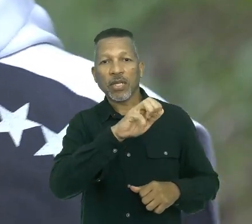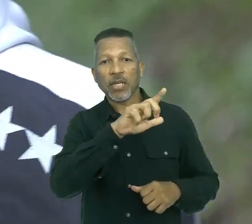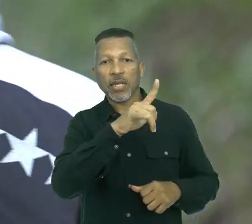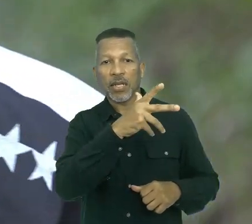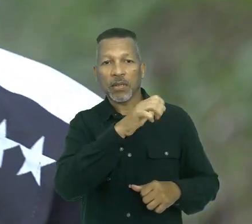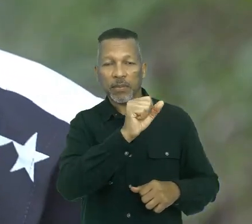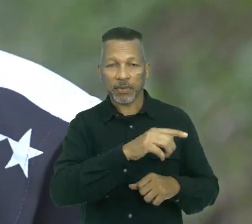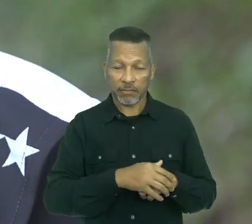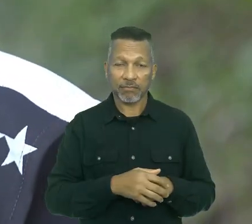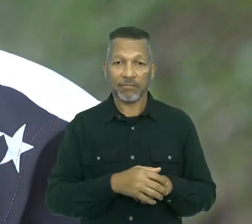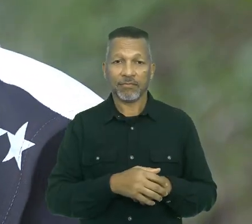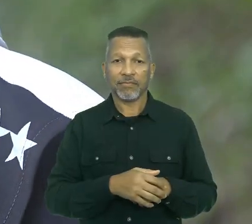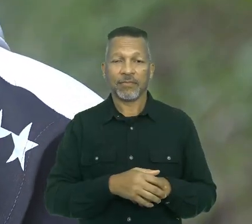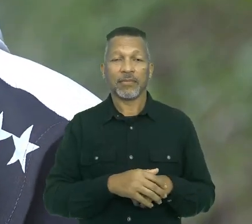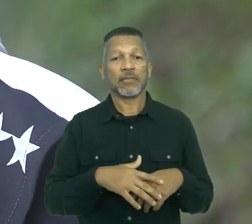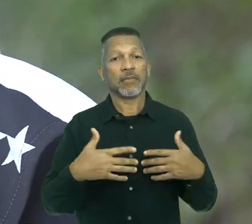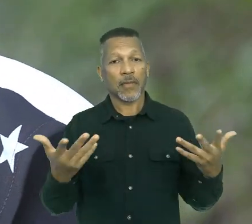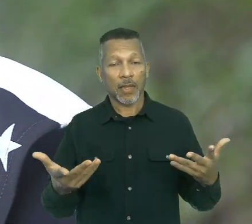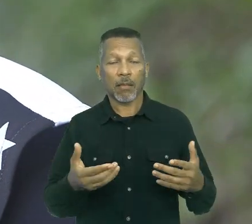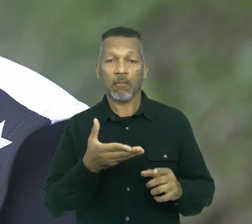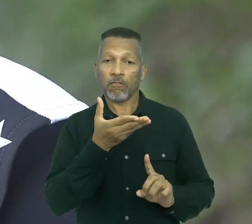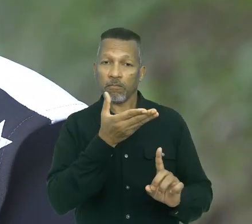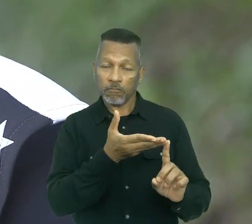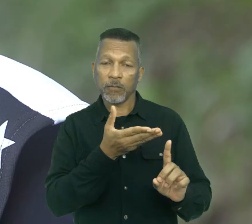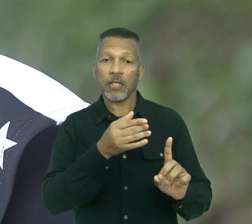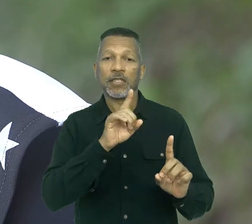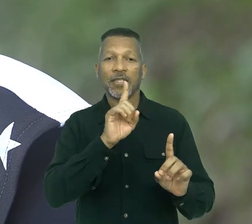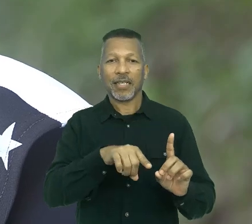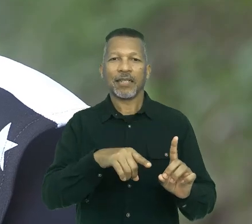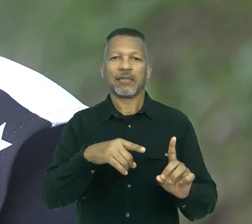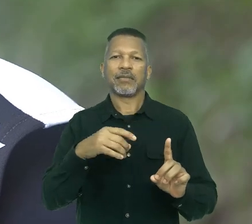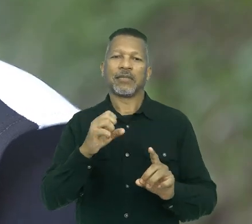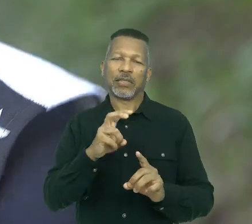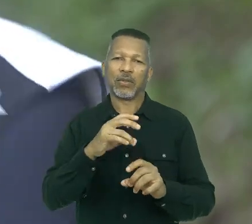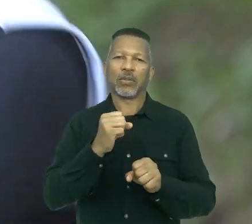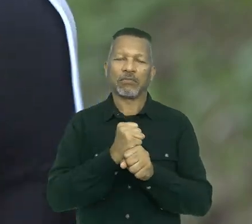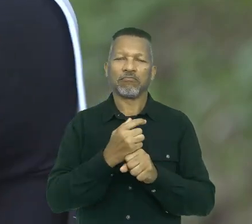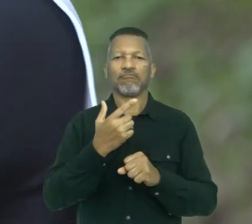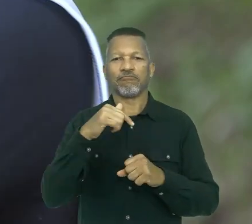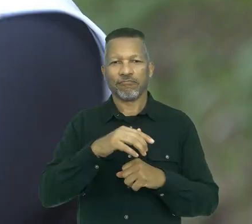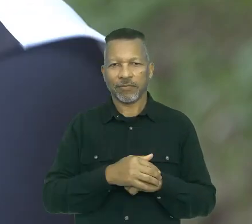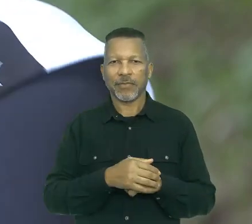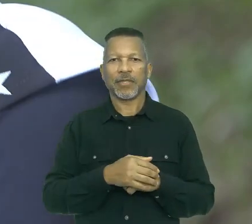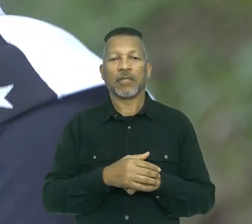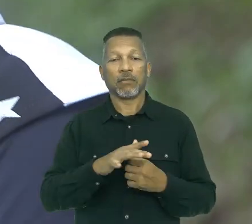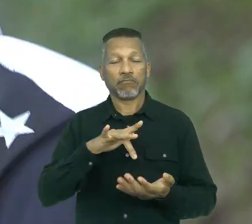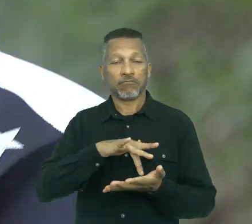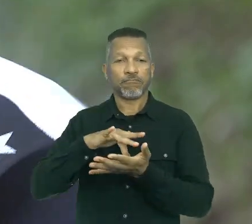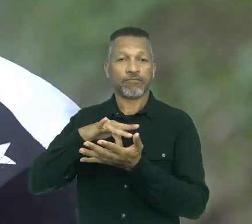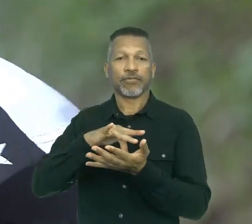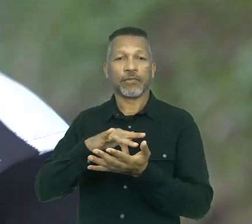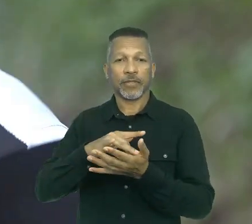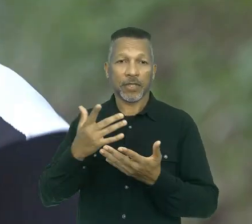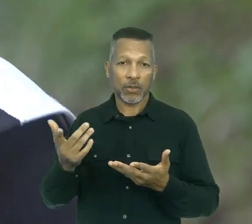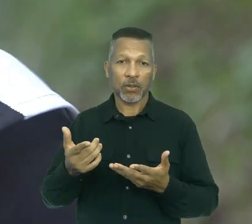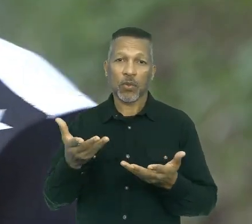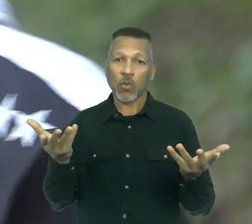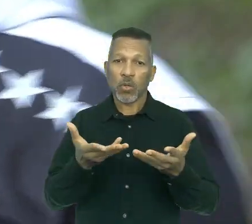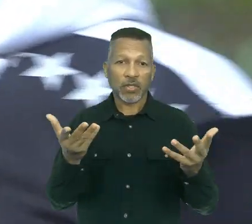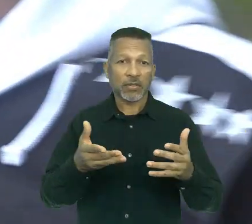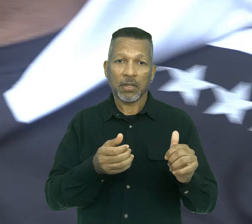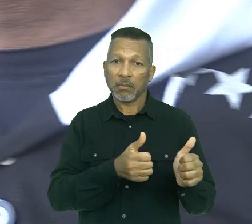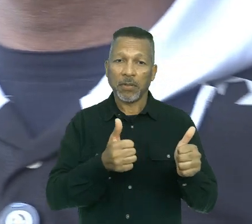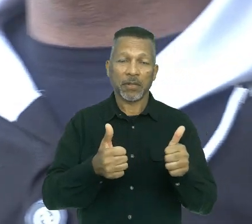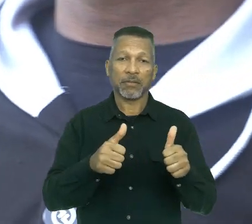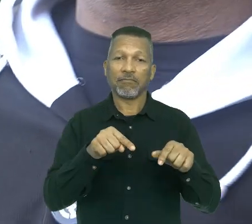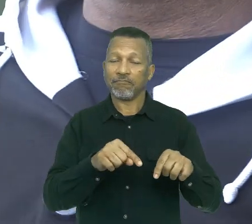Limoeiro. Aí ele fez 5 anos, né, de balé clássico, estudou balé clássico lá no Bolshoi. Hoje em dia está muito, muito